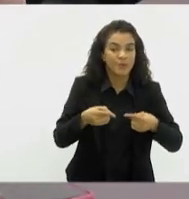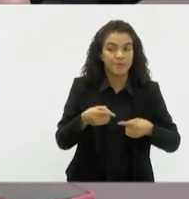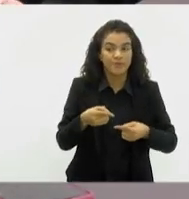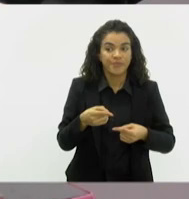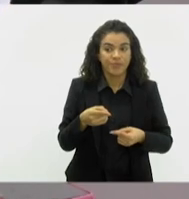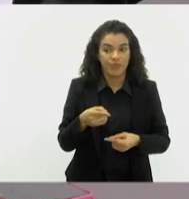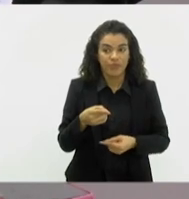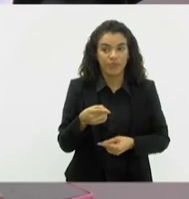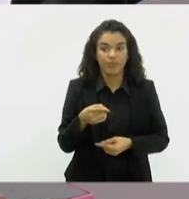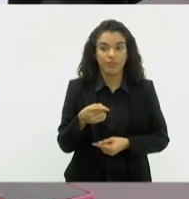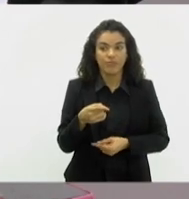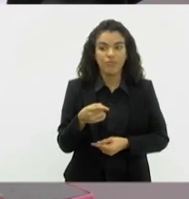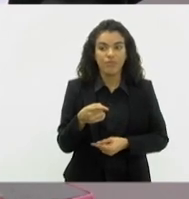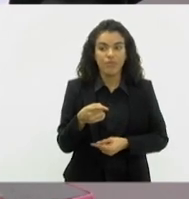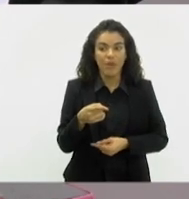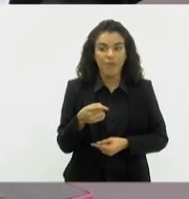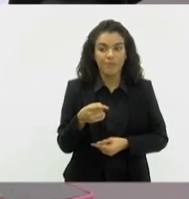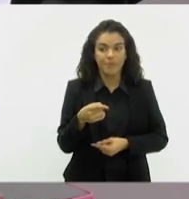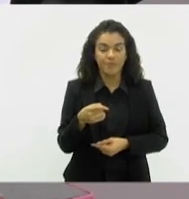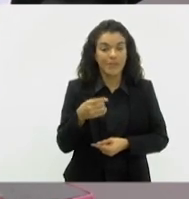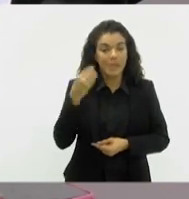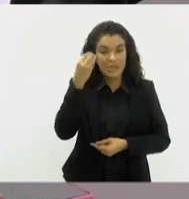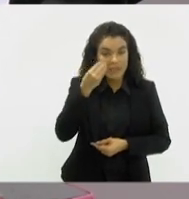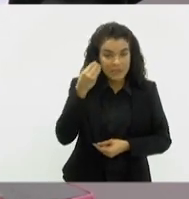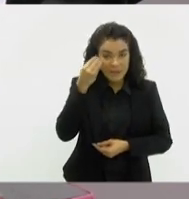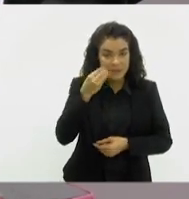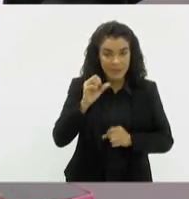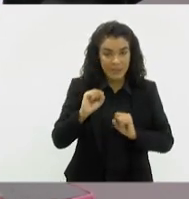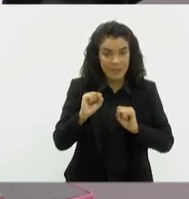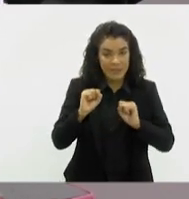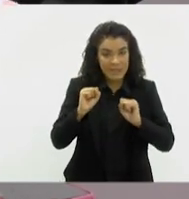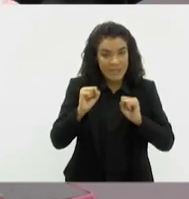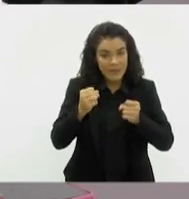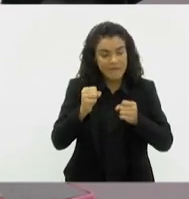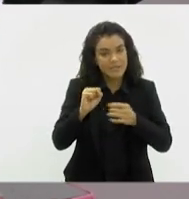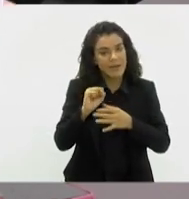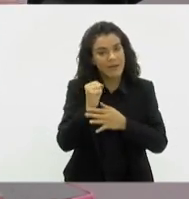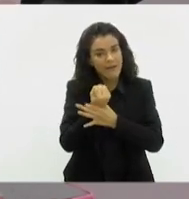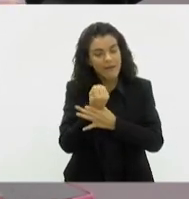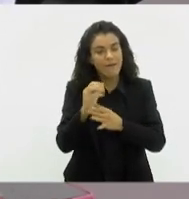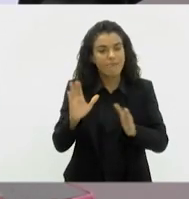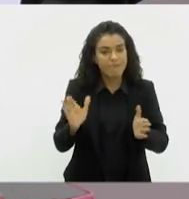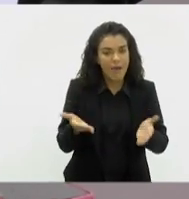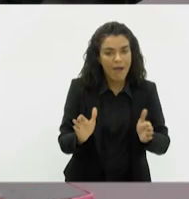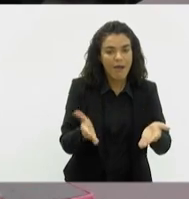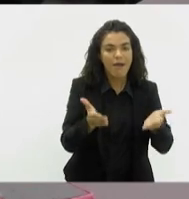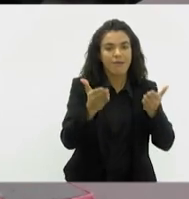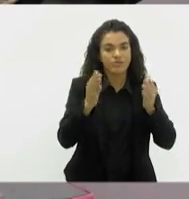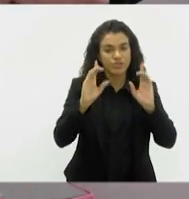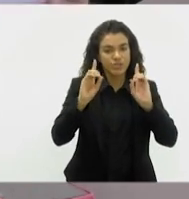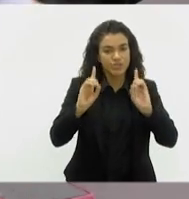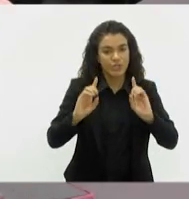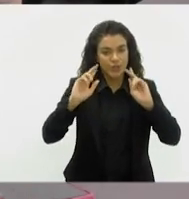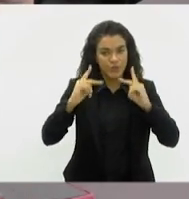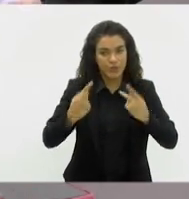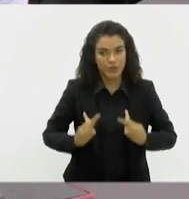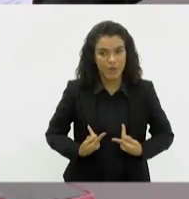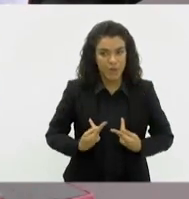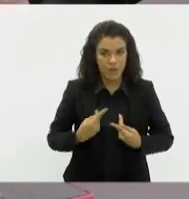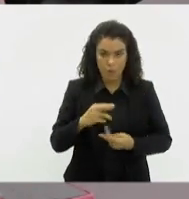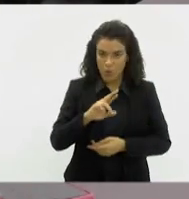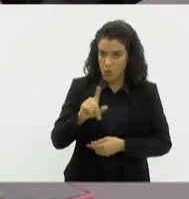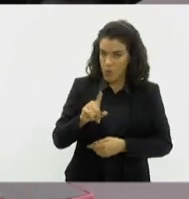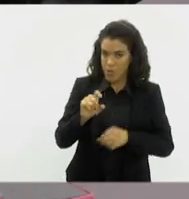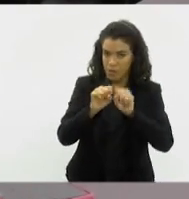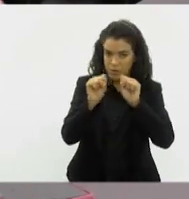requisitos são a experiência na defesa de garantia ou promoção dos direitos humanos. É isso, não é no sistema